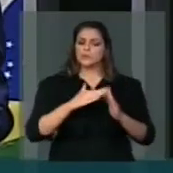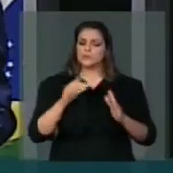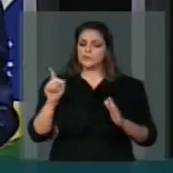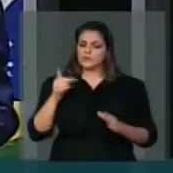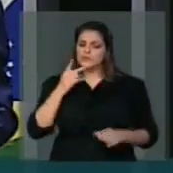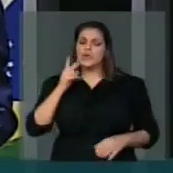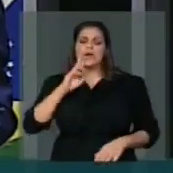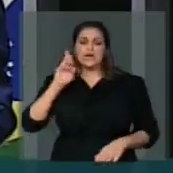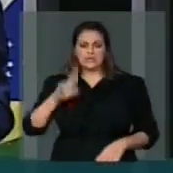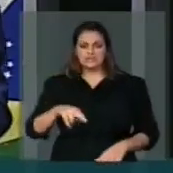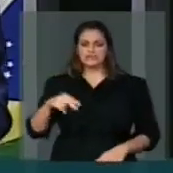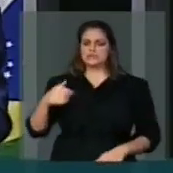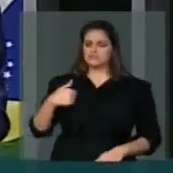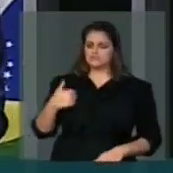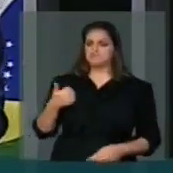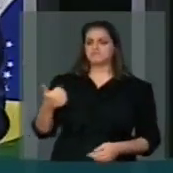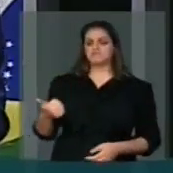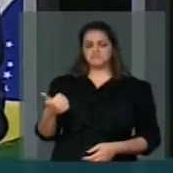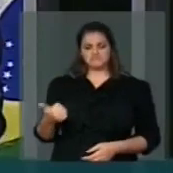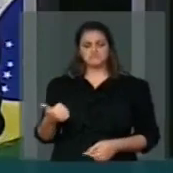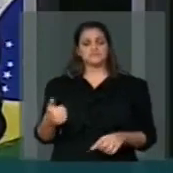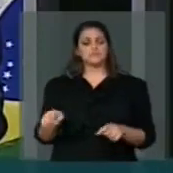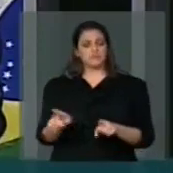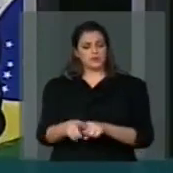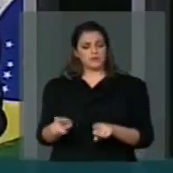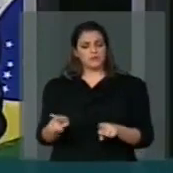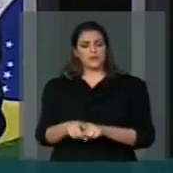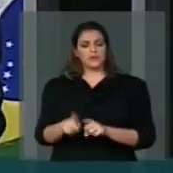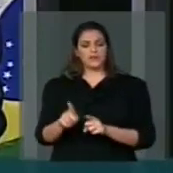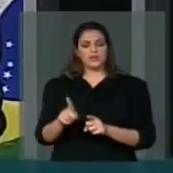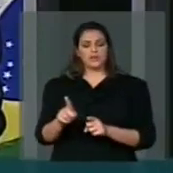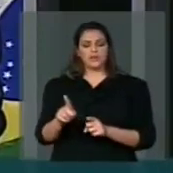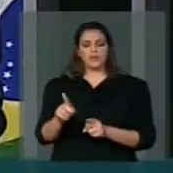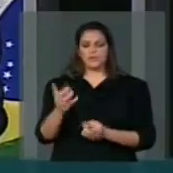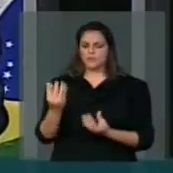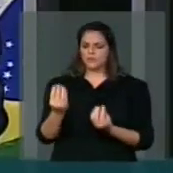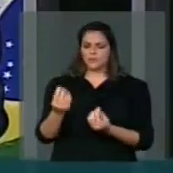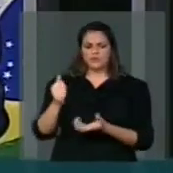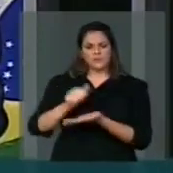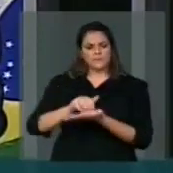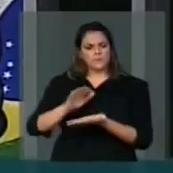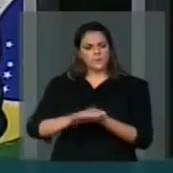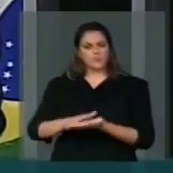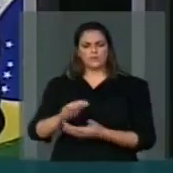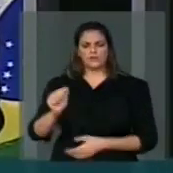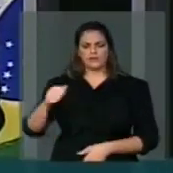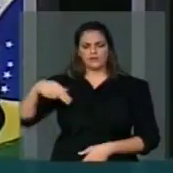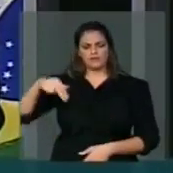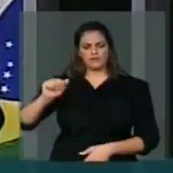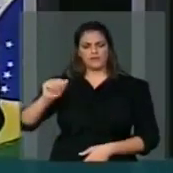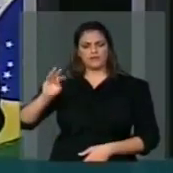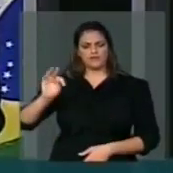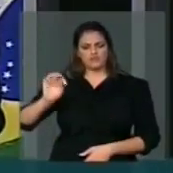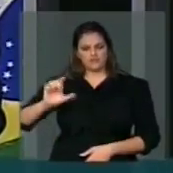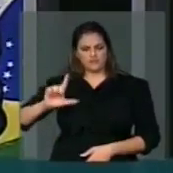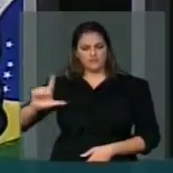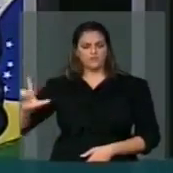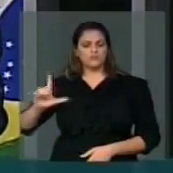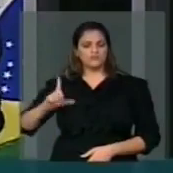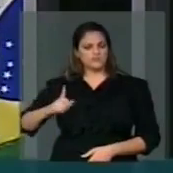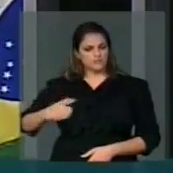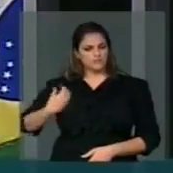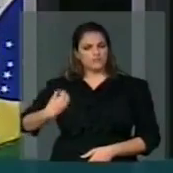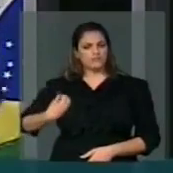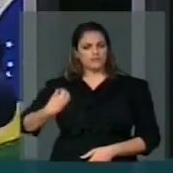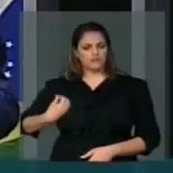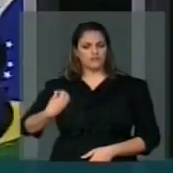razão. Inclusive com relação à fábrica de multas que a Anatel apresenta